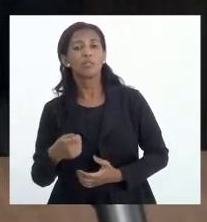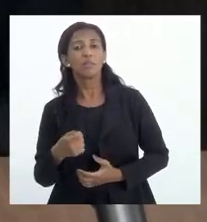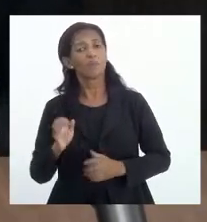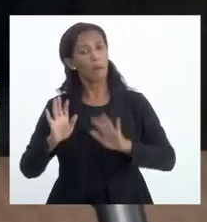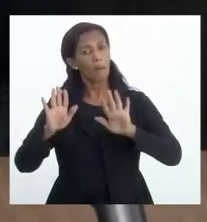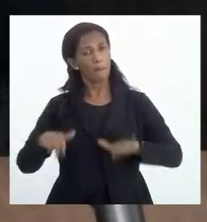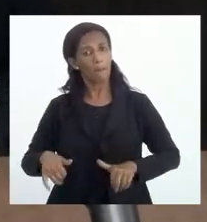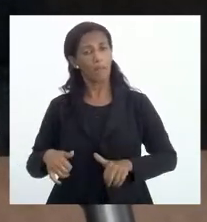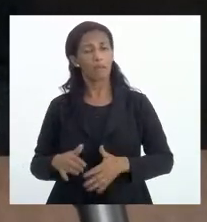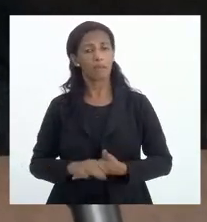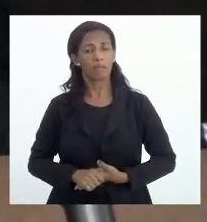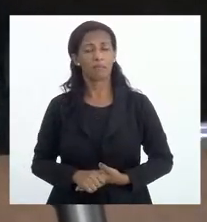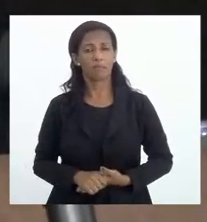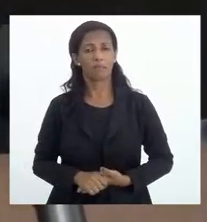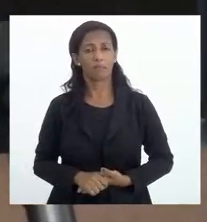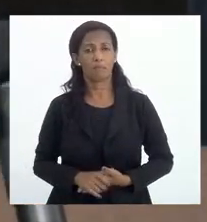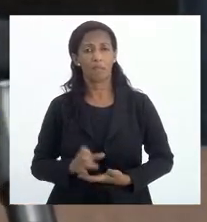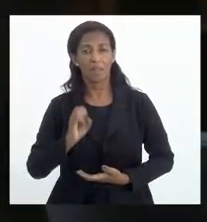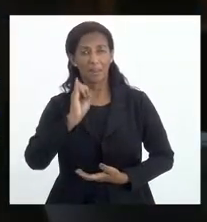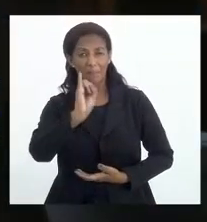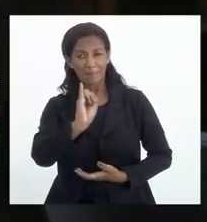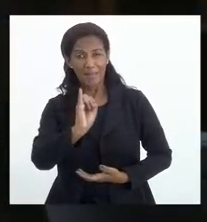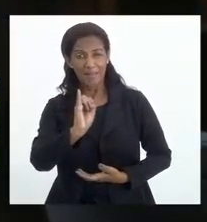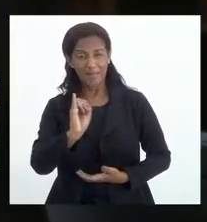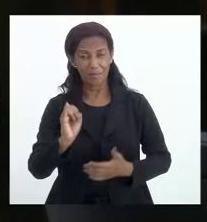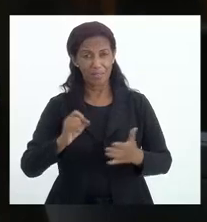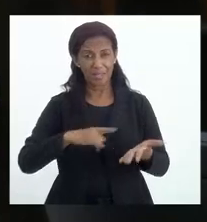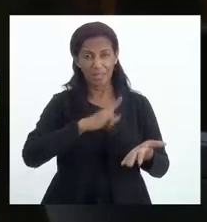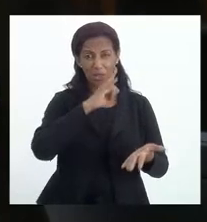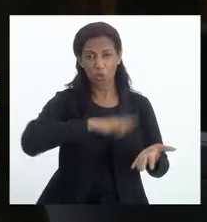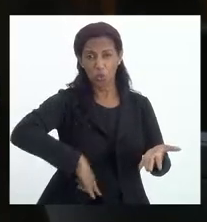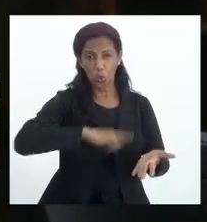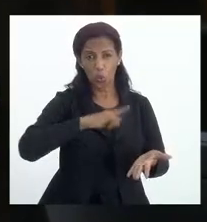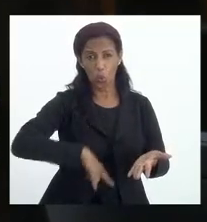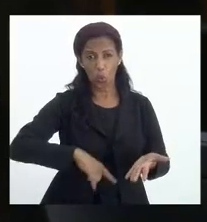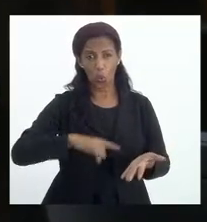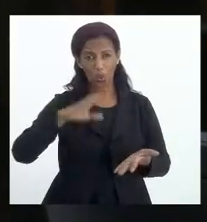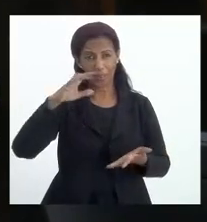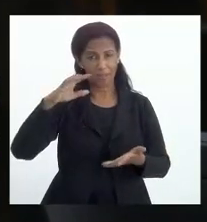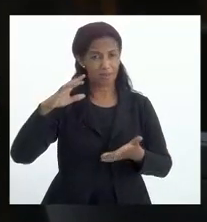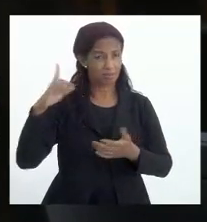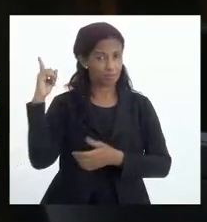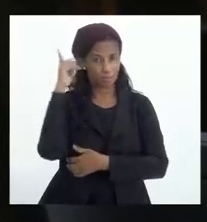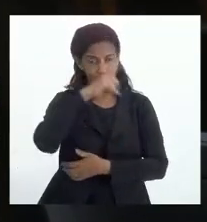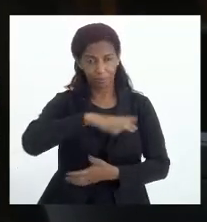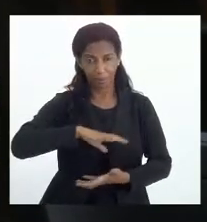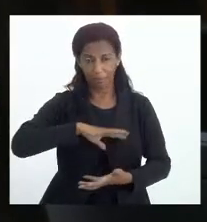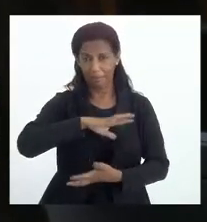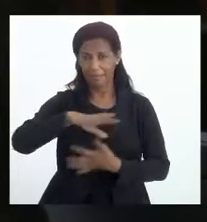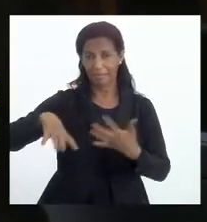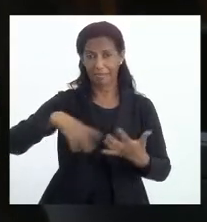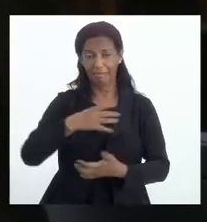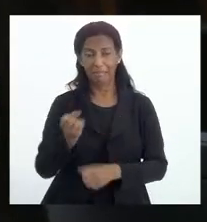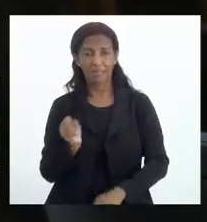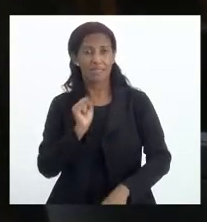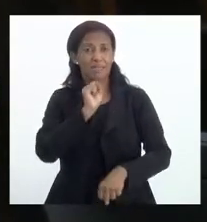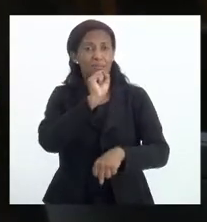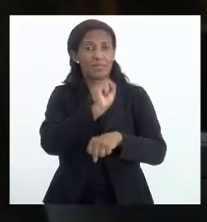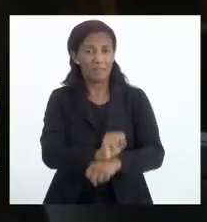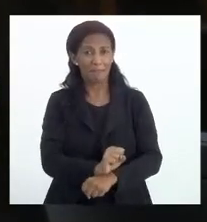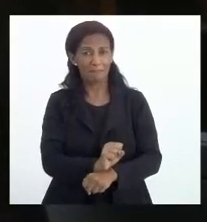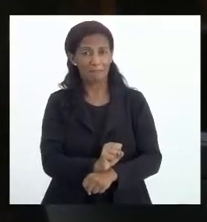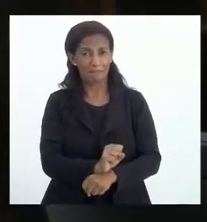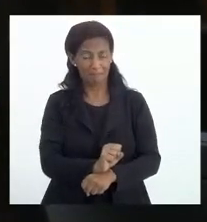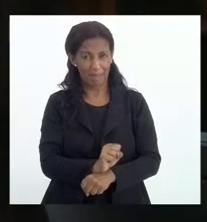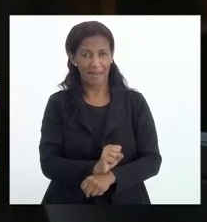bem-estar. Mas quando você tem as suas contas de cabeça para baixo, se você congelar as suas contas